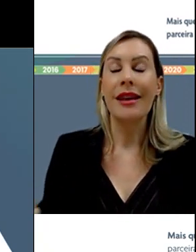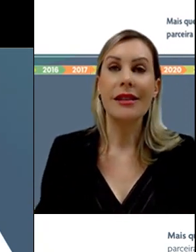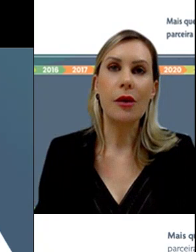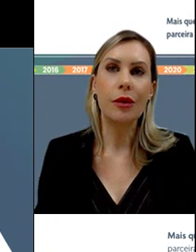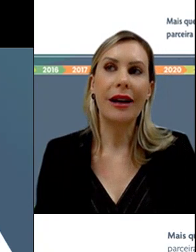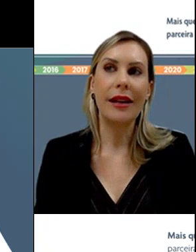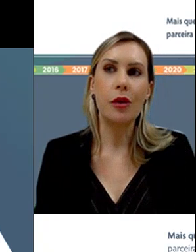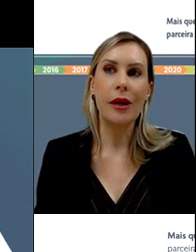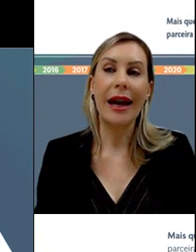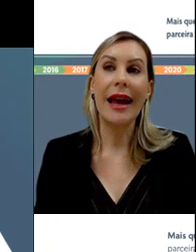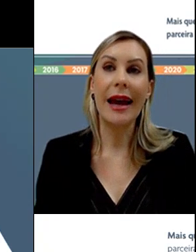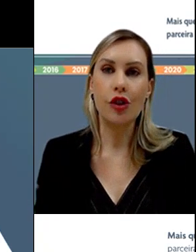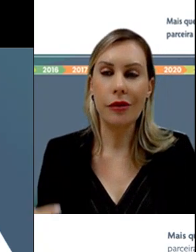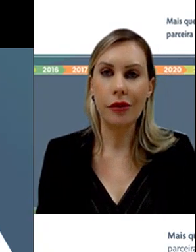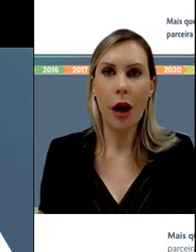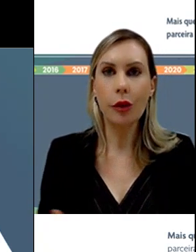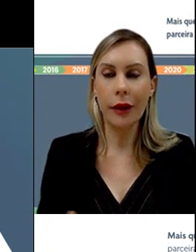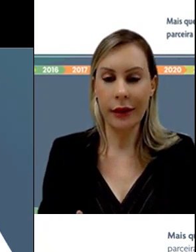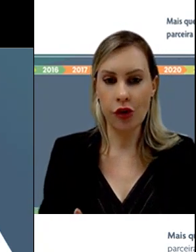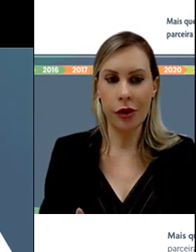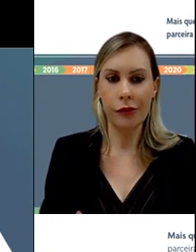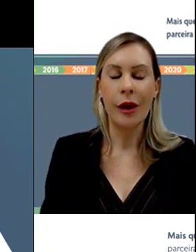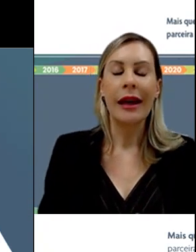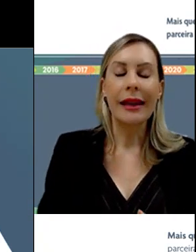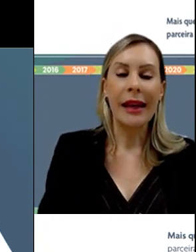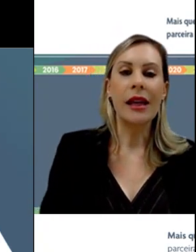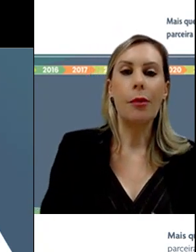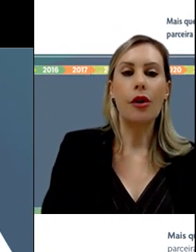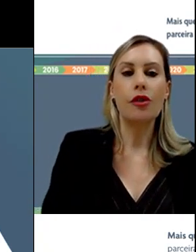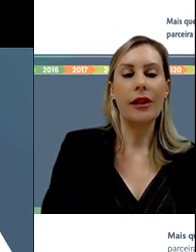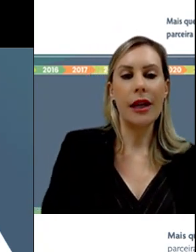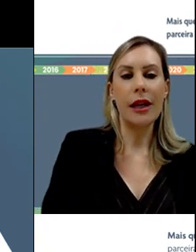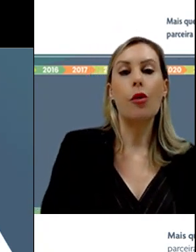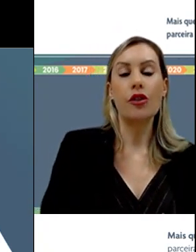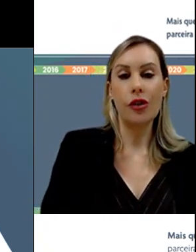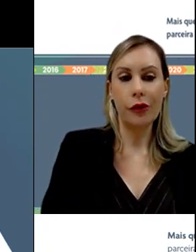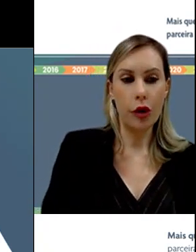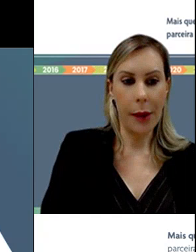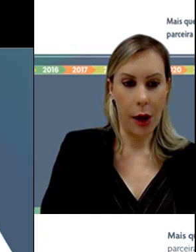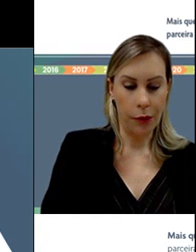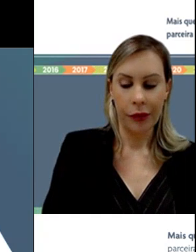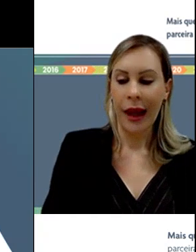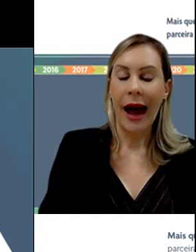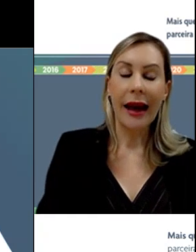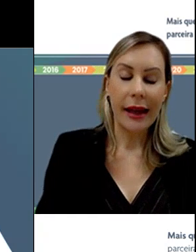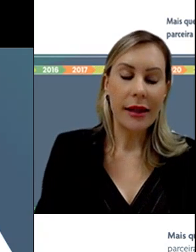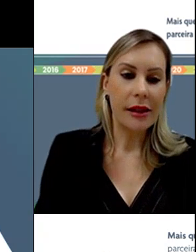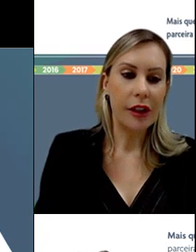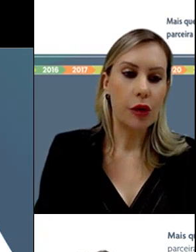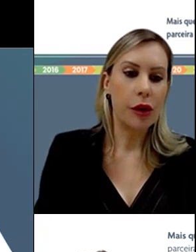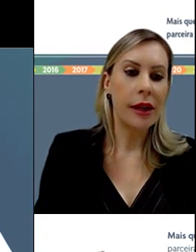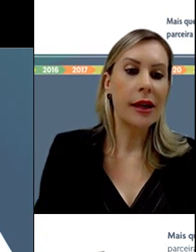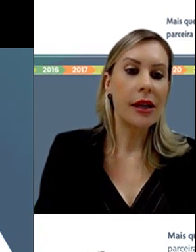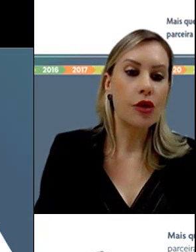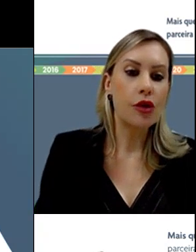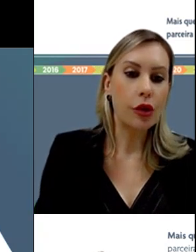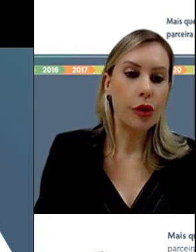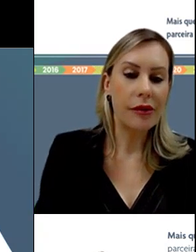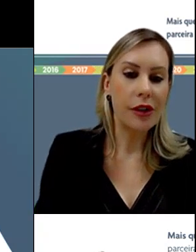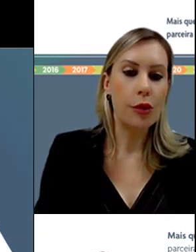normal e a segunda categoria é ativo alternativo. Quem que pode aderir como ativo normal? Aquele servidor